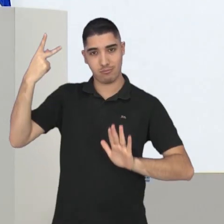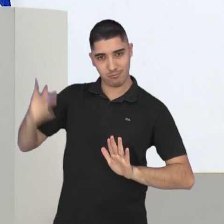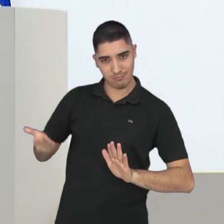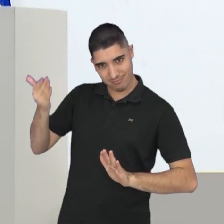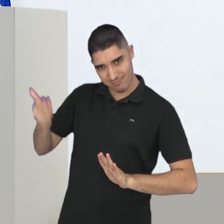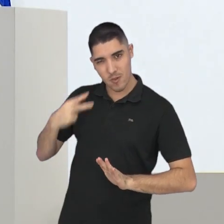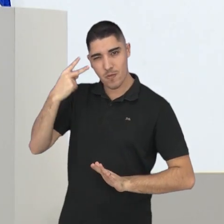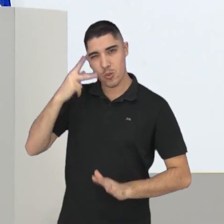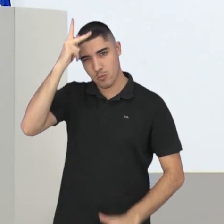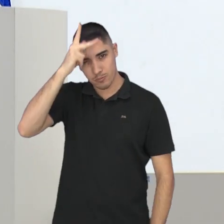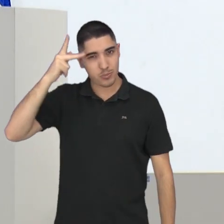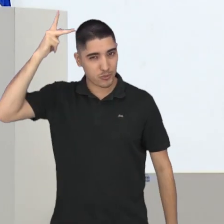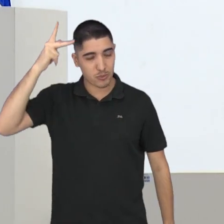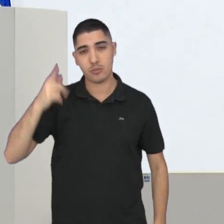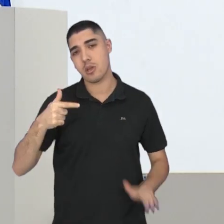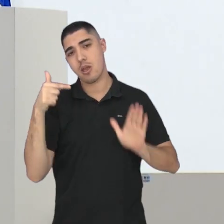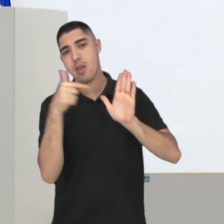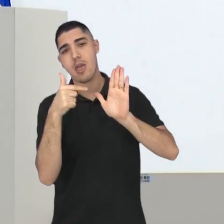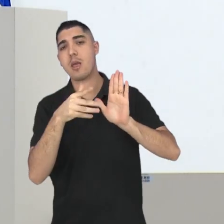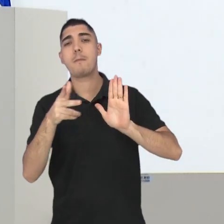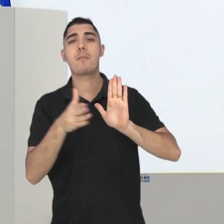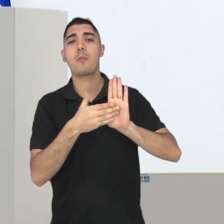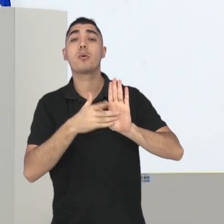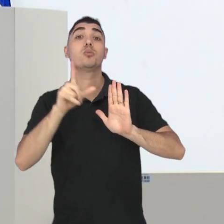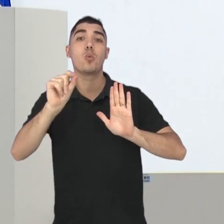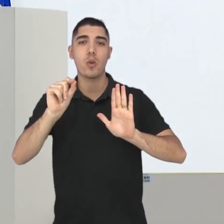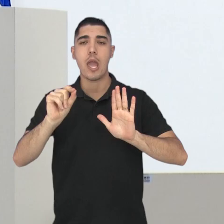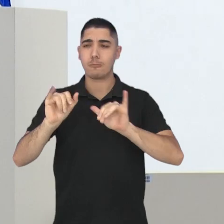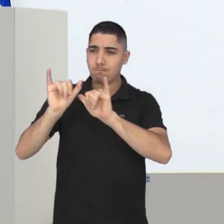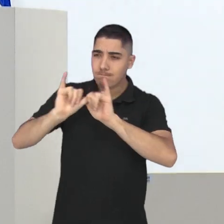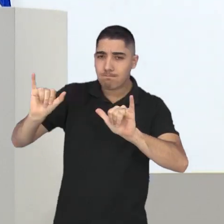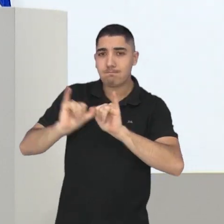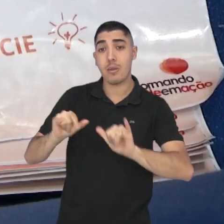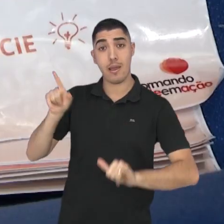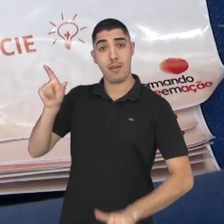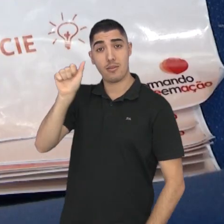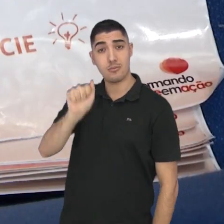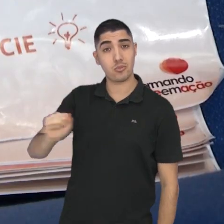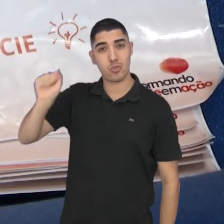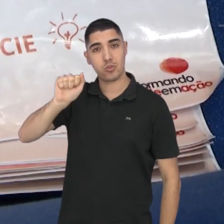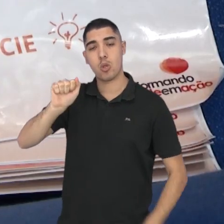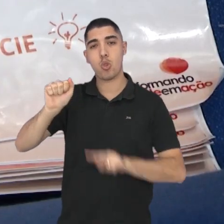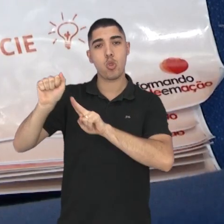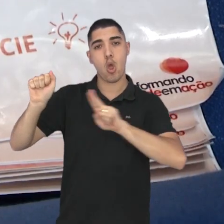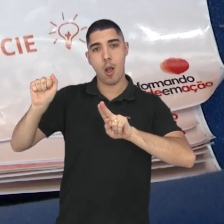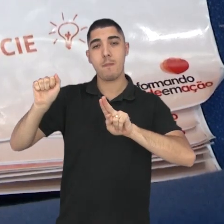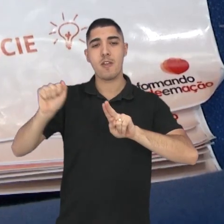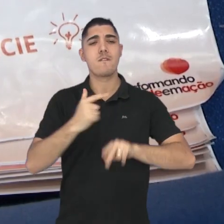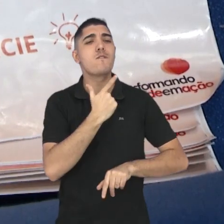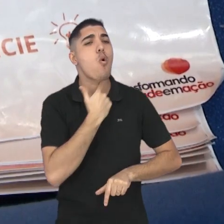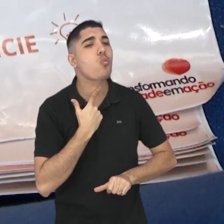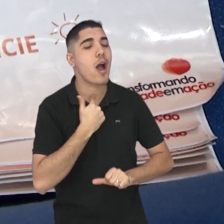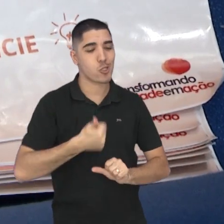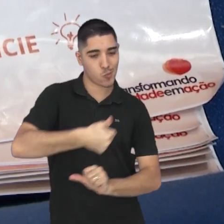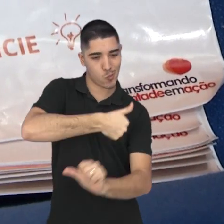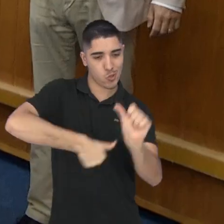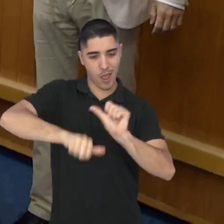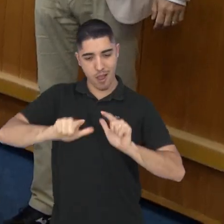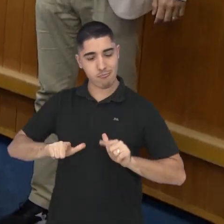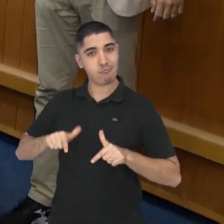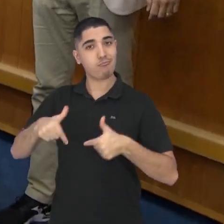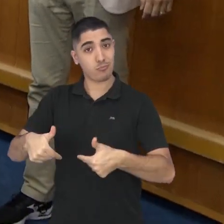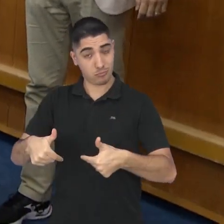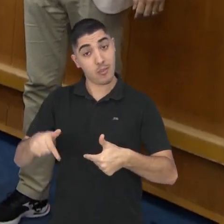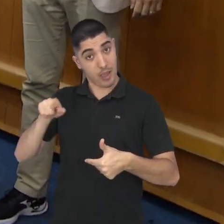Fernando Petiti. A matéria declara de utilidade pública a Associação Transformando Vontade em Ação,